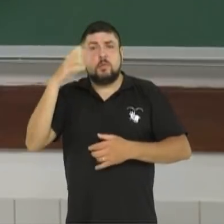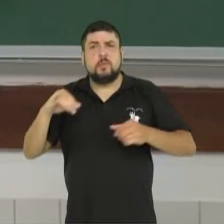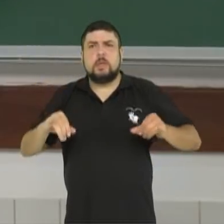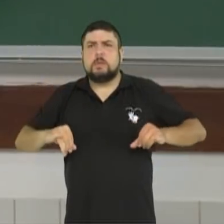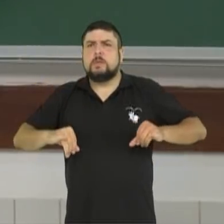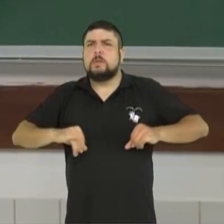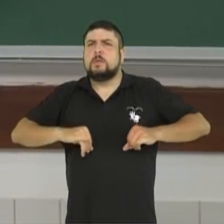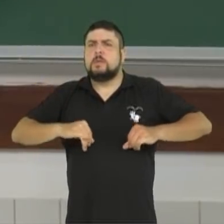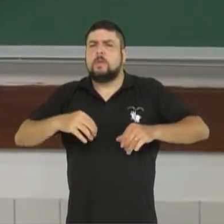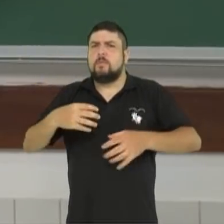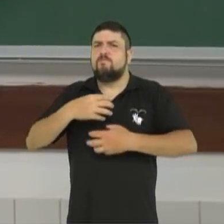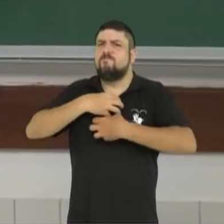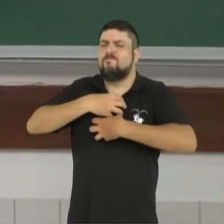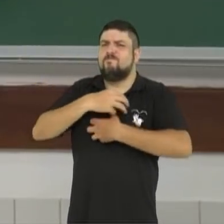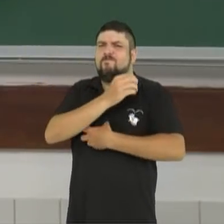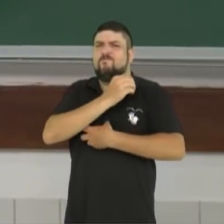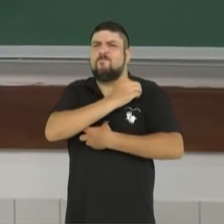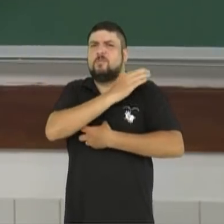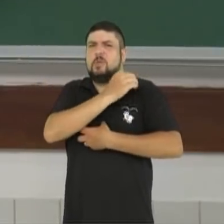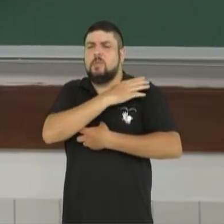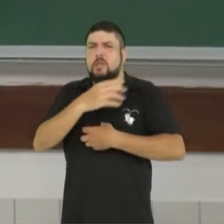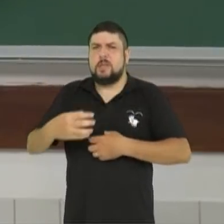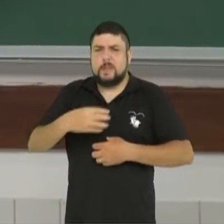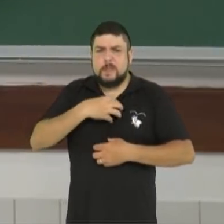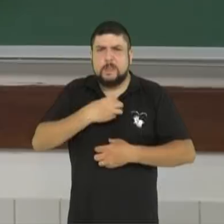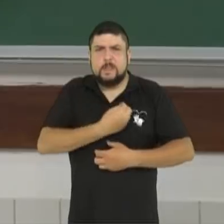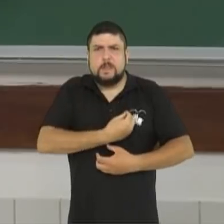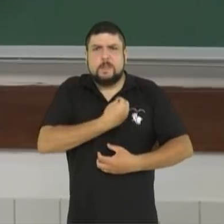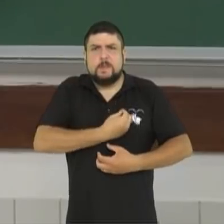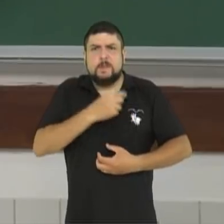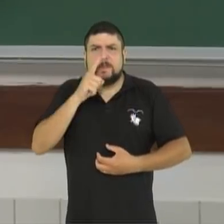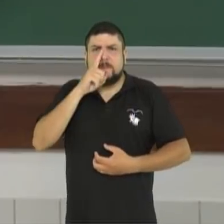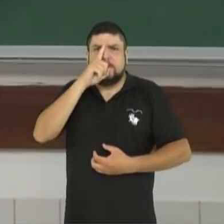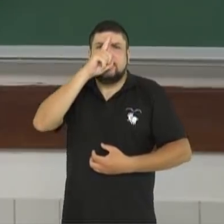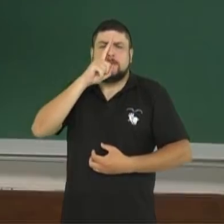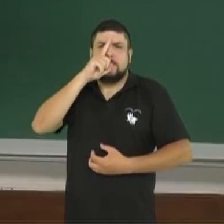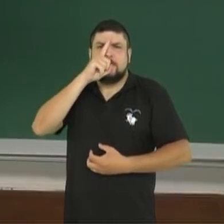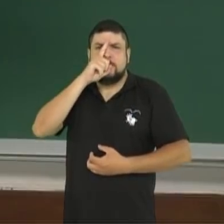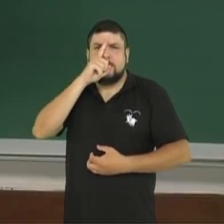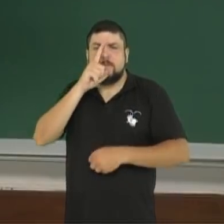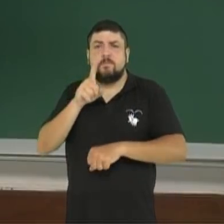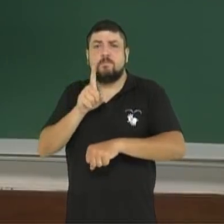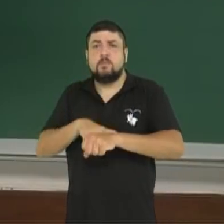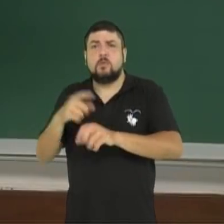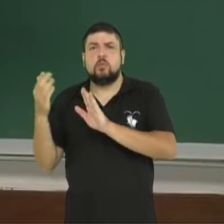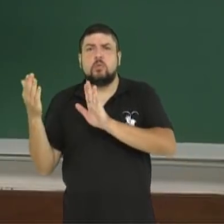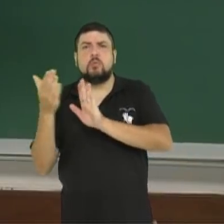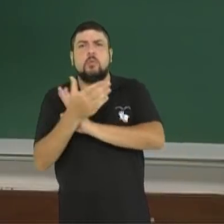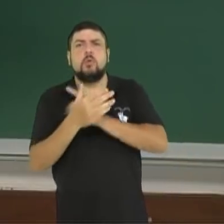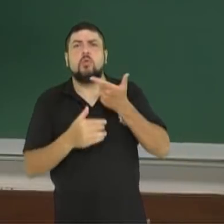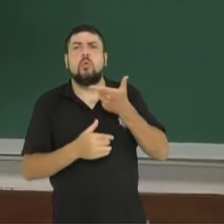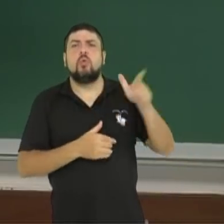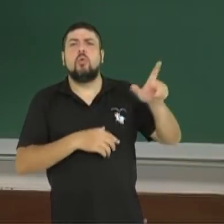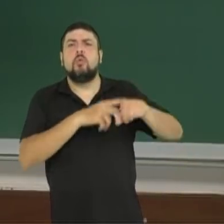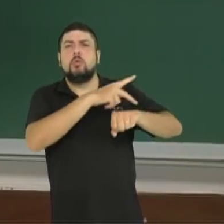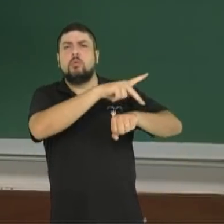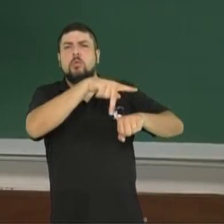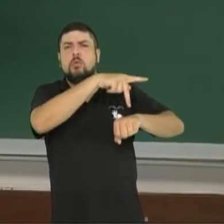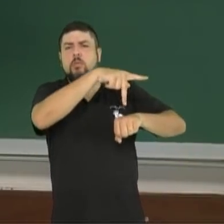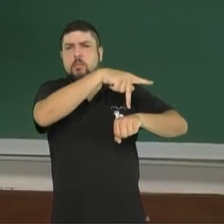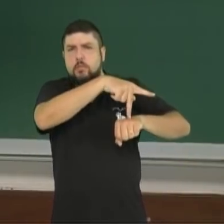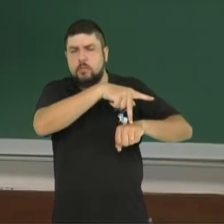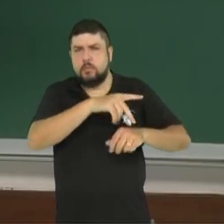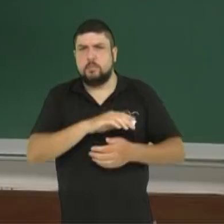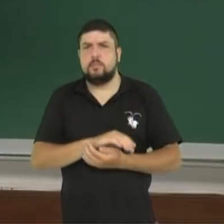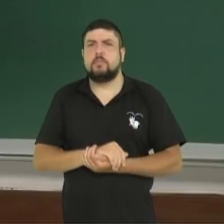de discriminação sente que a vida dela está em risco, então ela tem que se refugiar, buscar abrigo, buscar acolhimento em